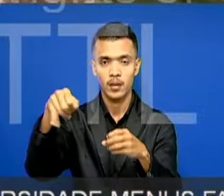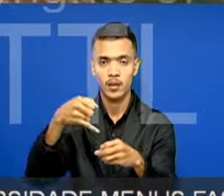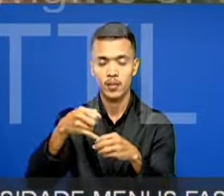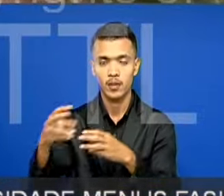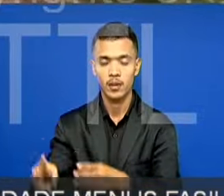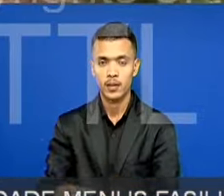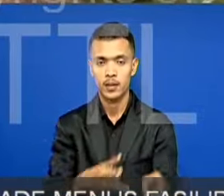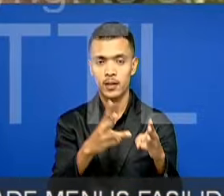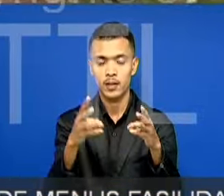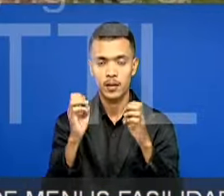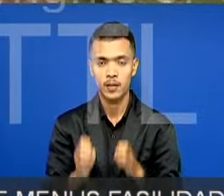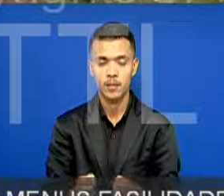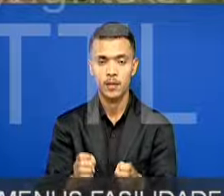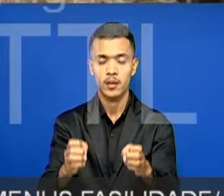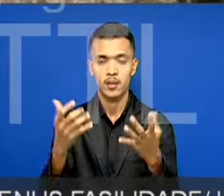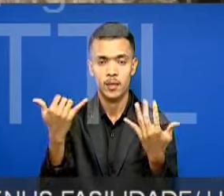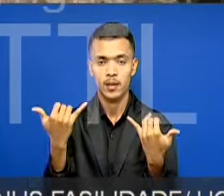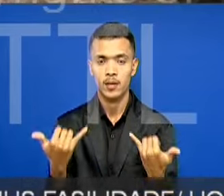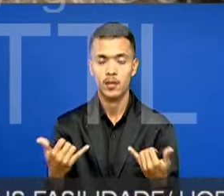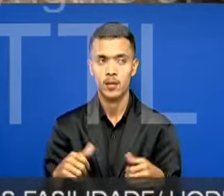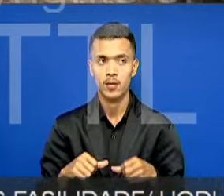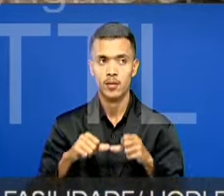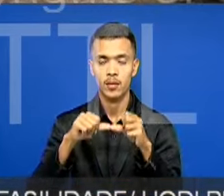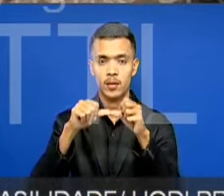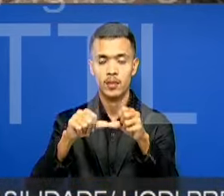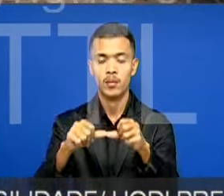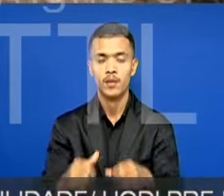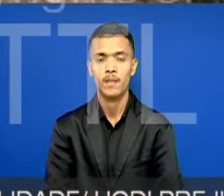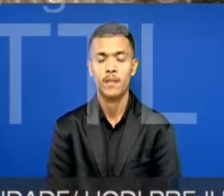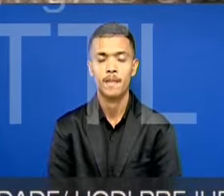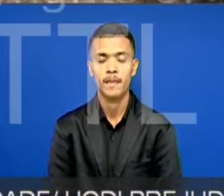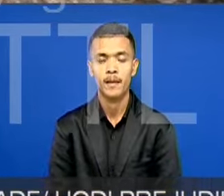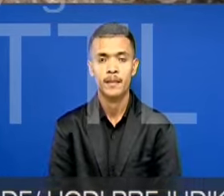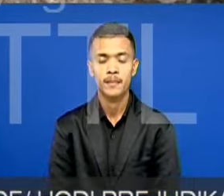irá agora da Daugla ou Hela. Nuno Moraes, Agostino Neno, RTTL.